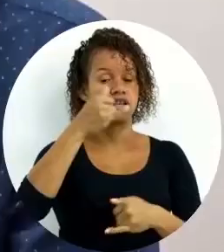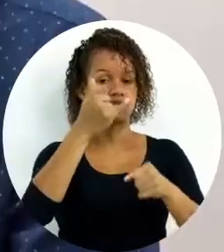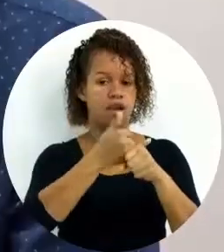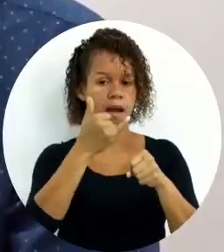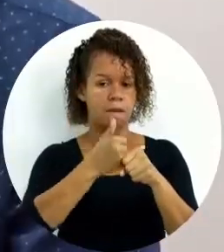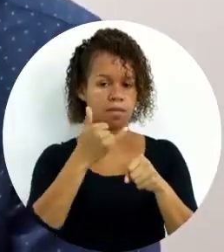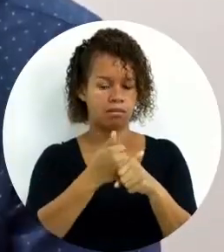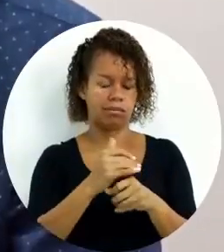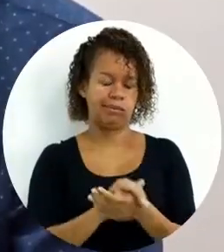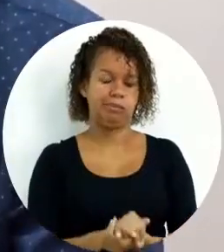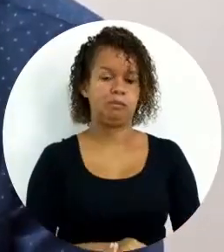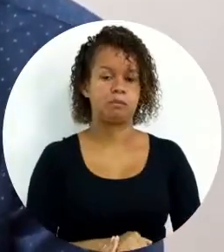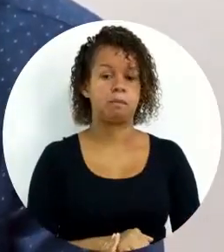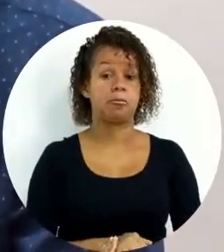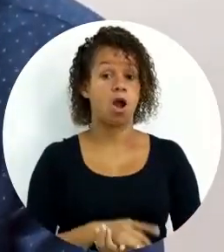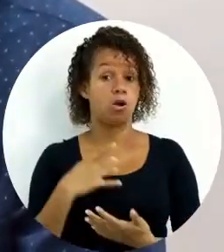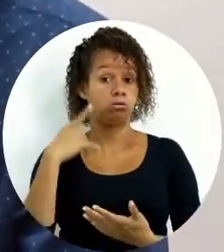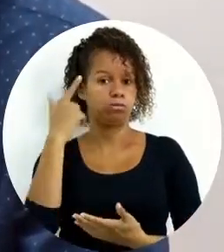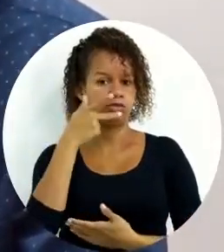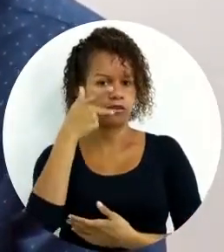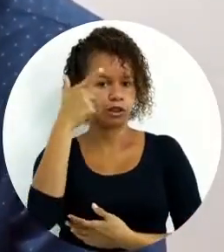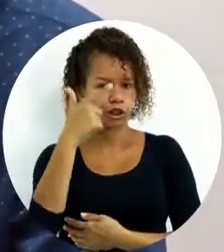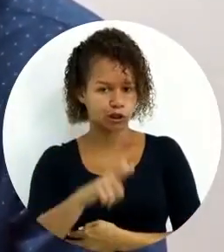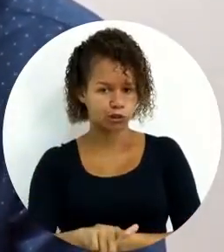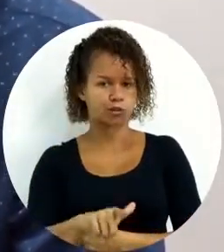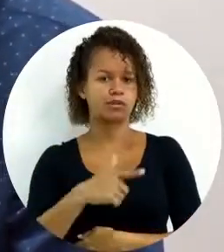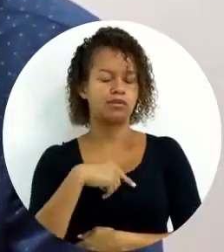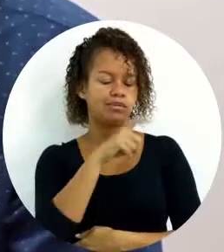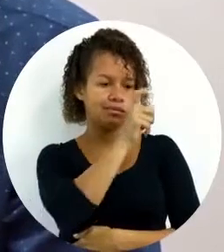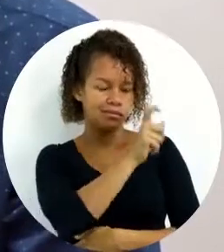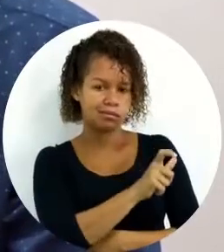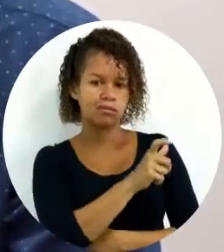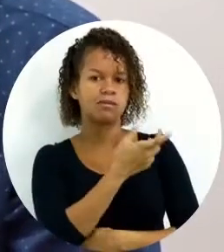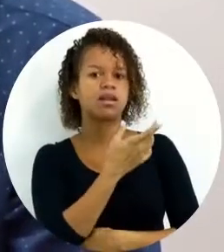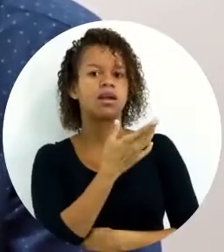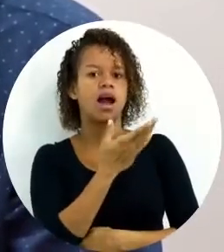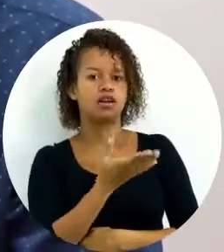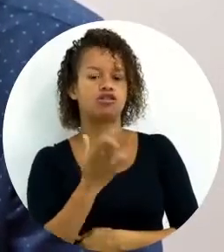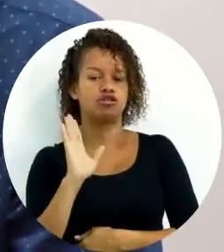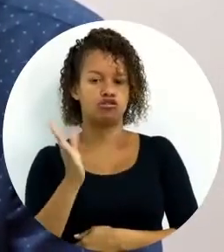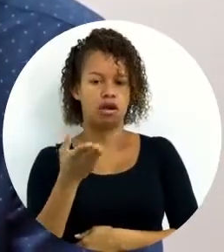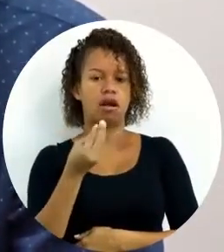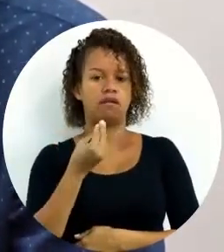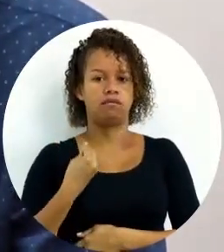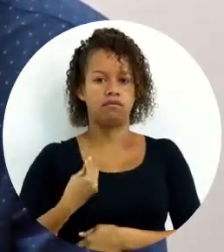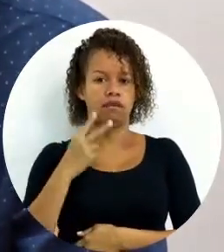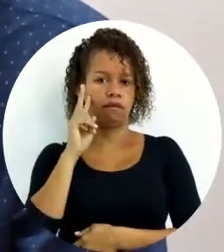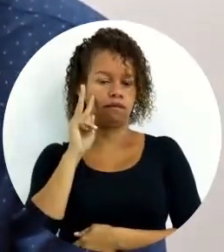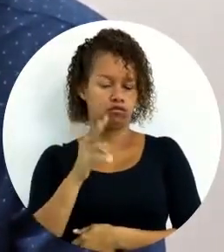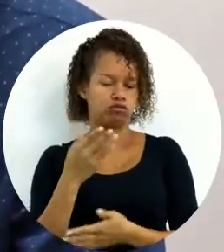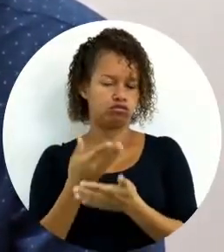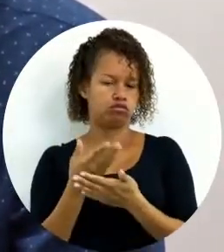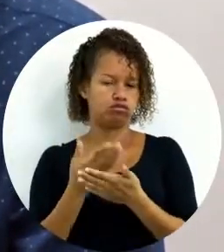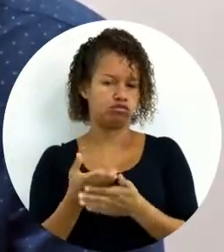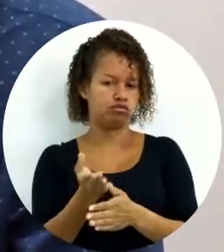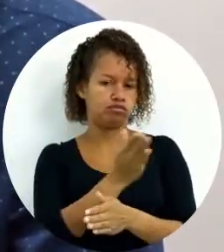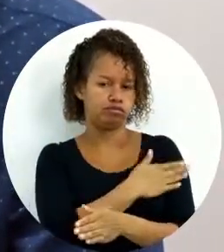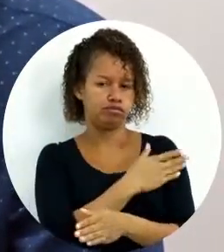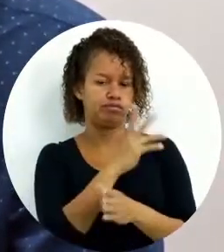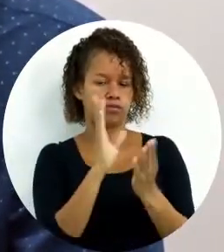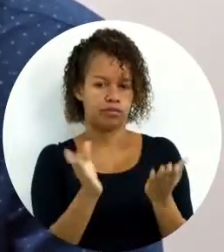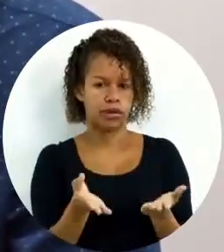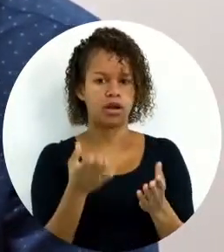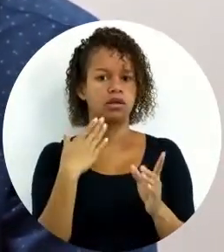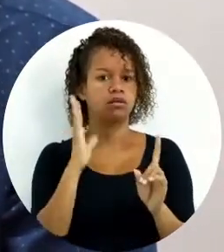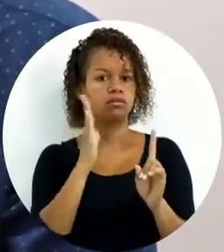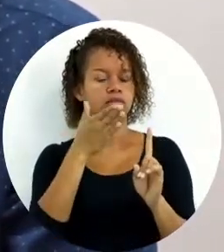ferramentas. Então, reforçando que esses operadores lógicos booleanos, a gente viu na primeira competência, vale destacar que